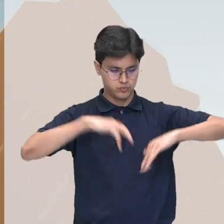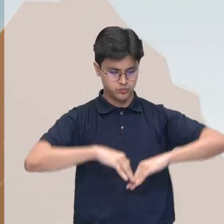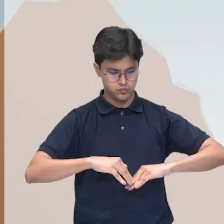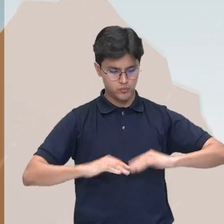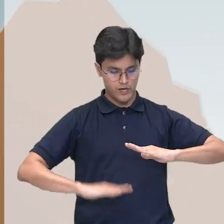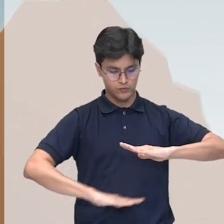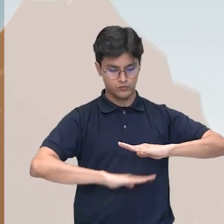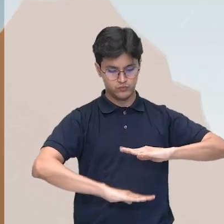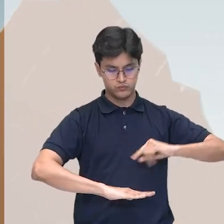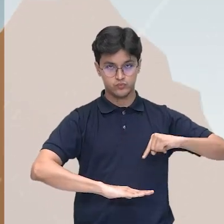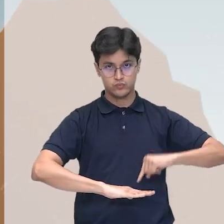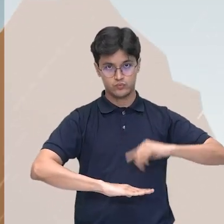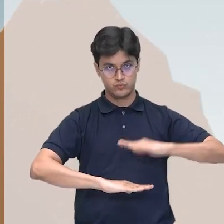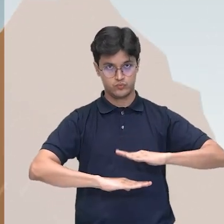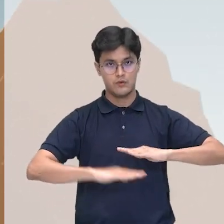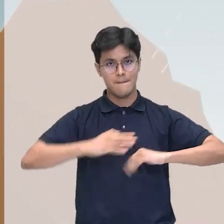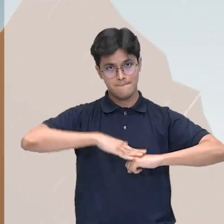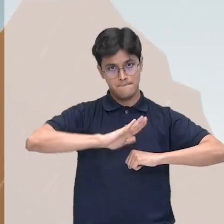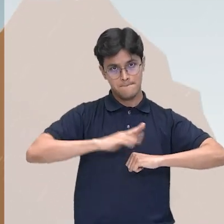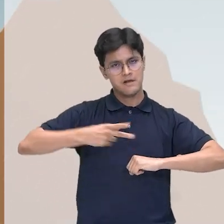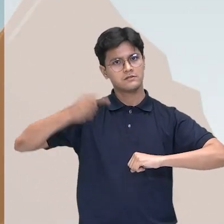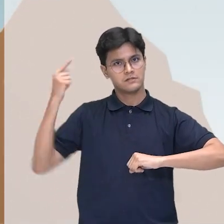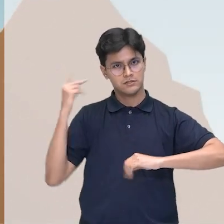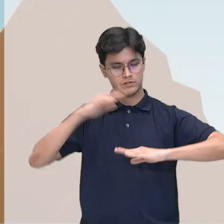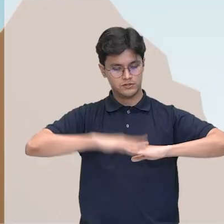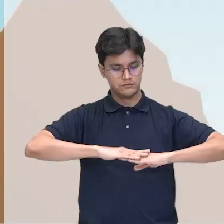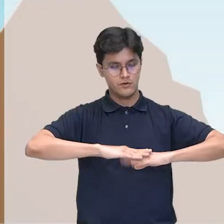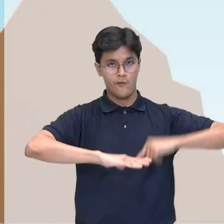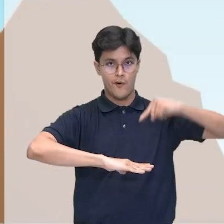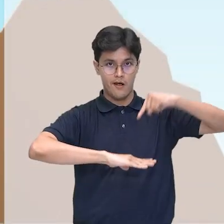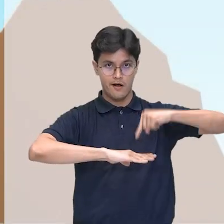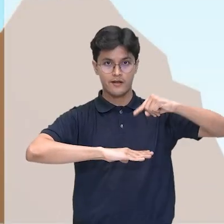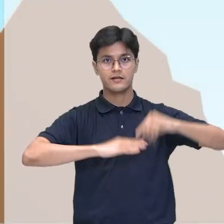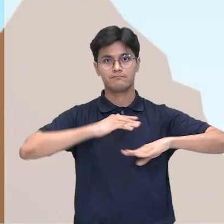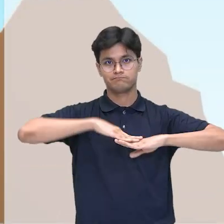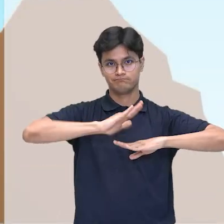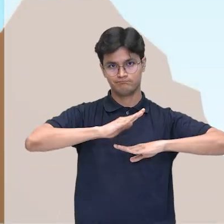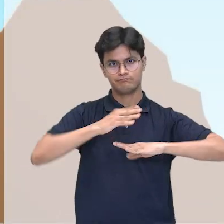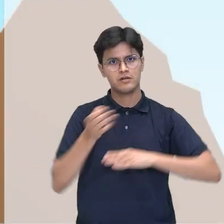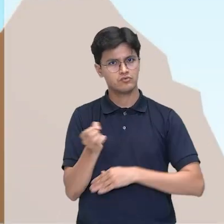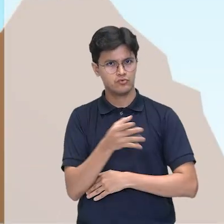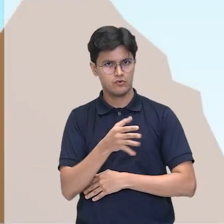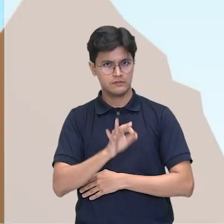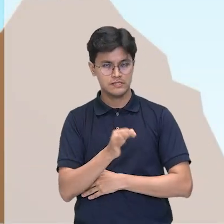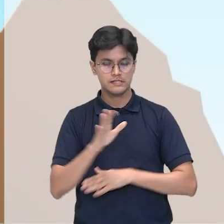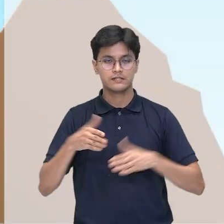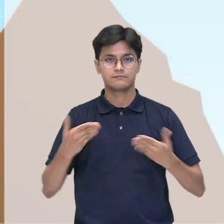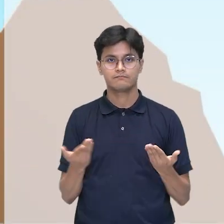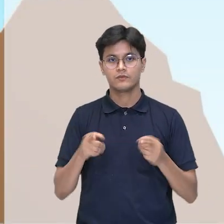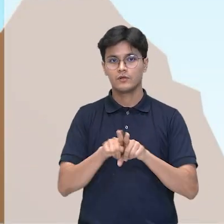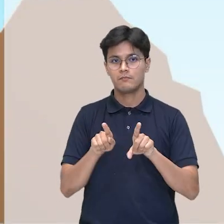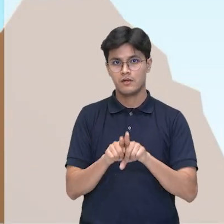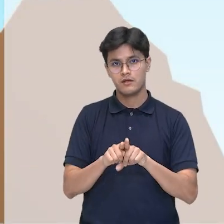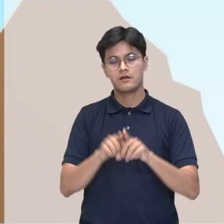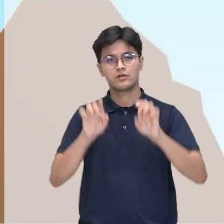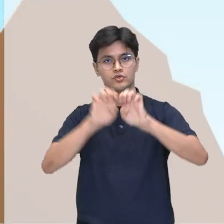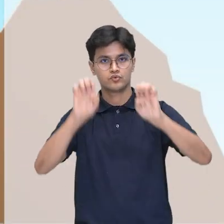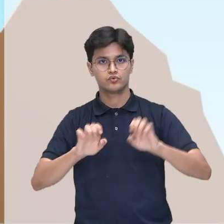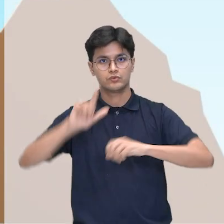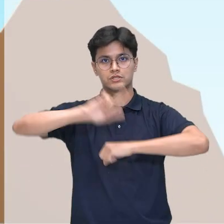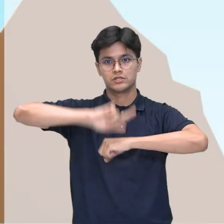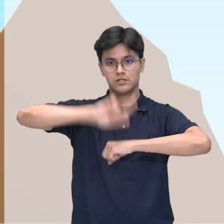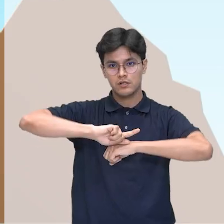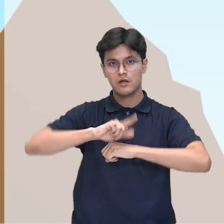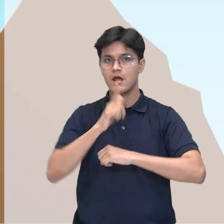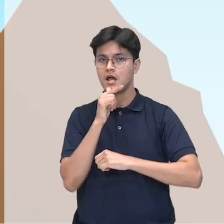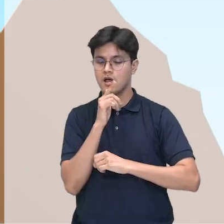antigas, enquanto nas camadas que ficam acima são as mais recentes. A estrutura geológica das bacias sedimentares apresenta grande